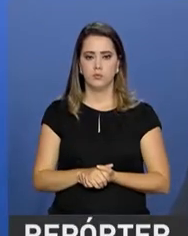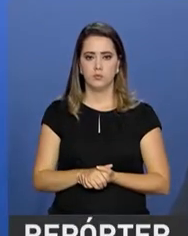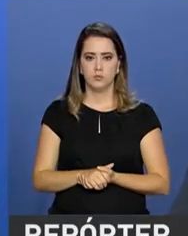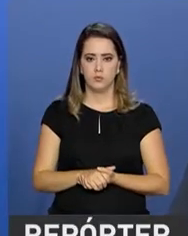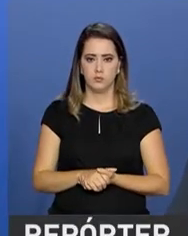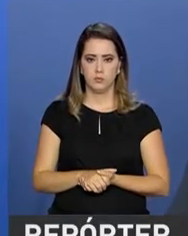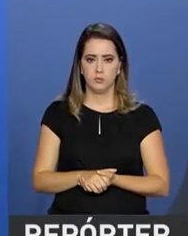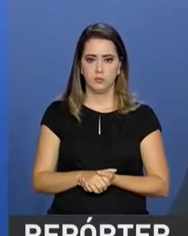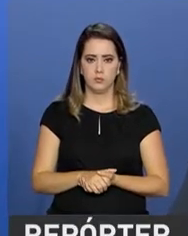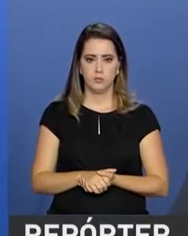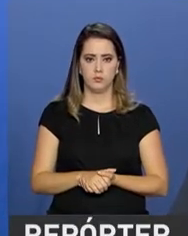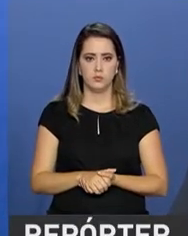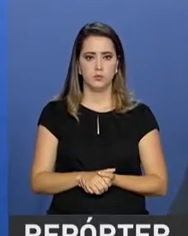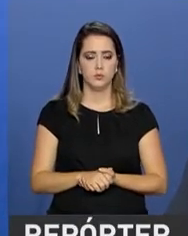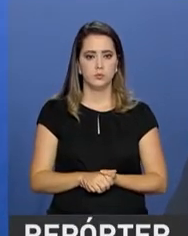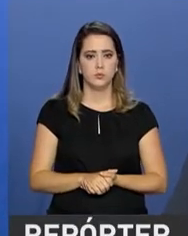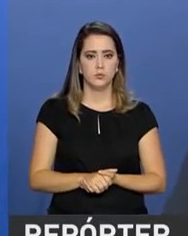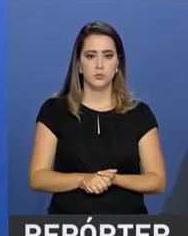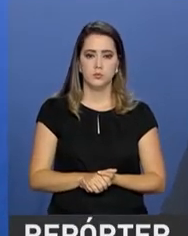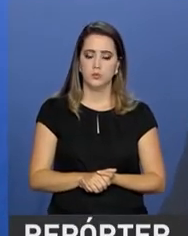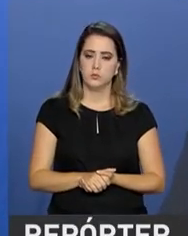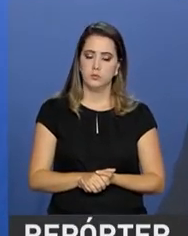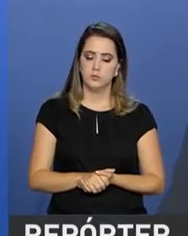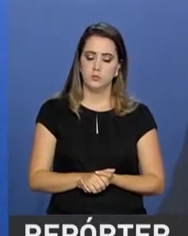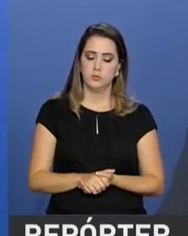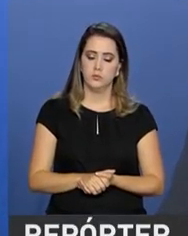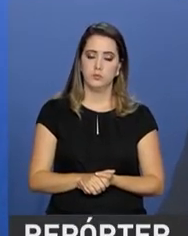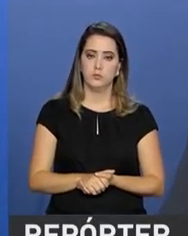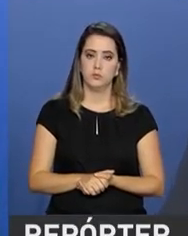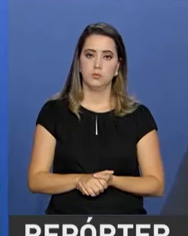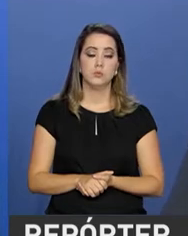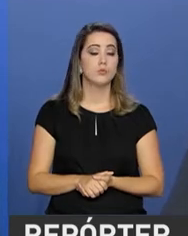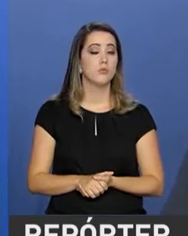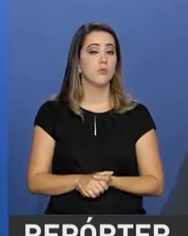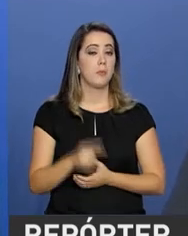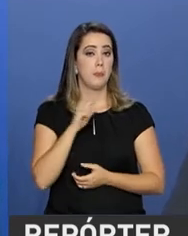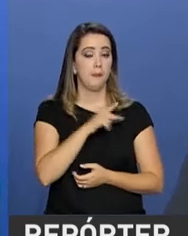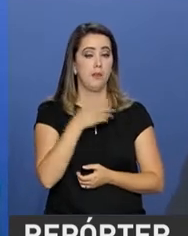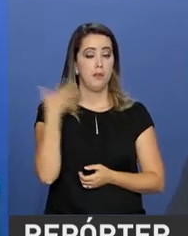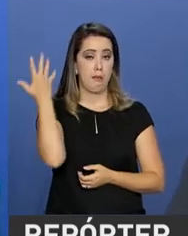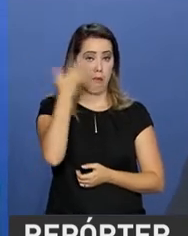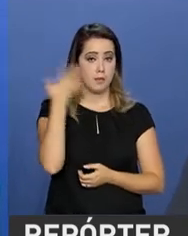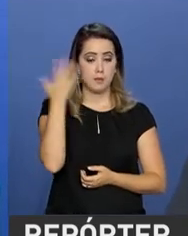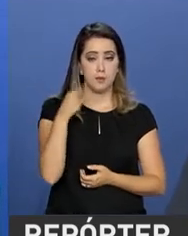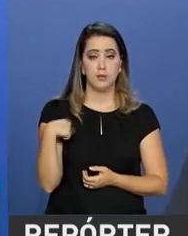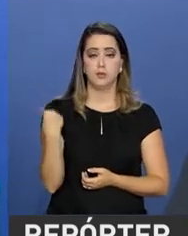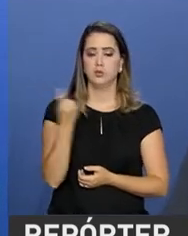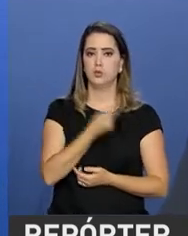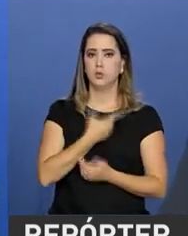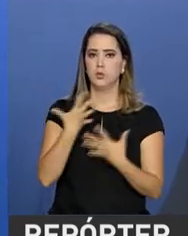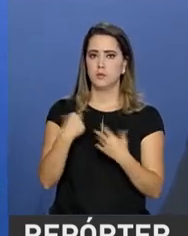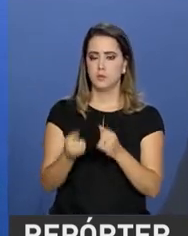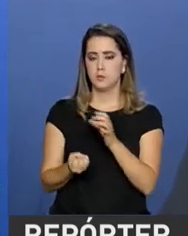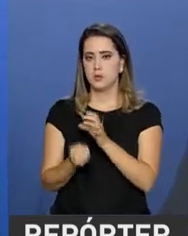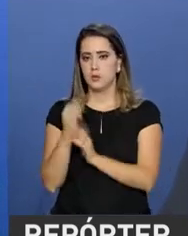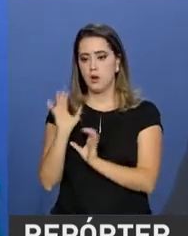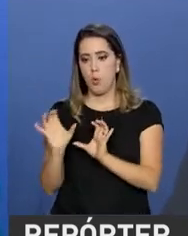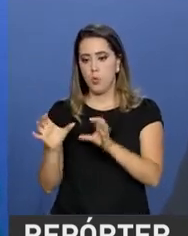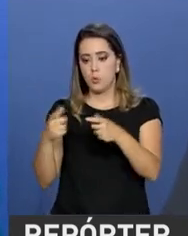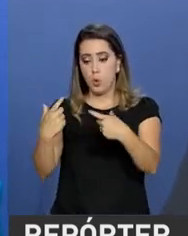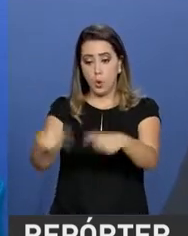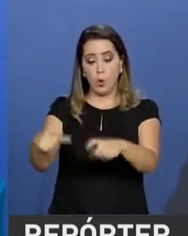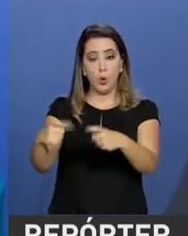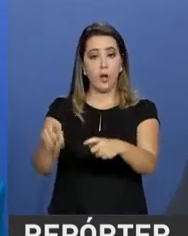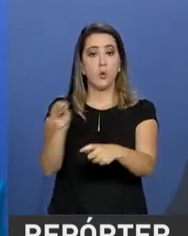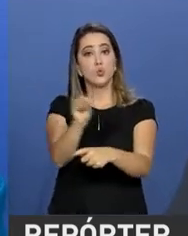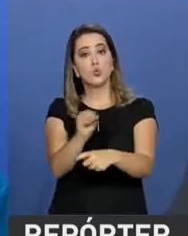nós vamos sair com essa criação dessas unidades de conservação